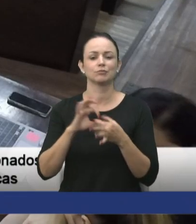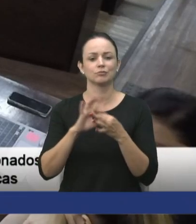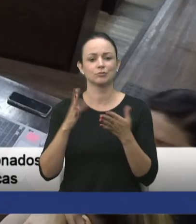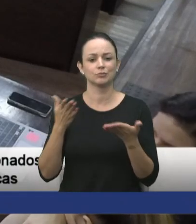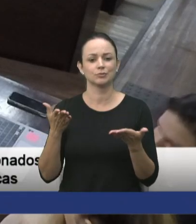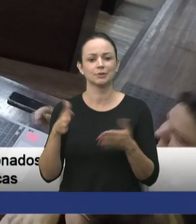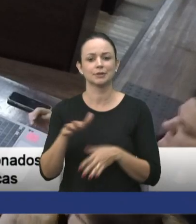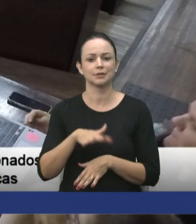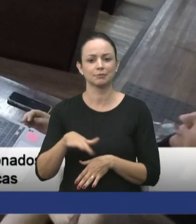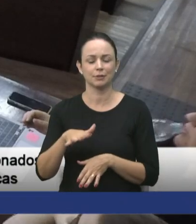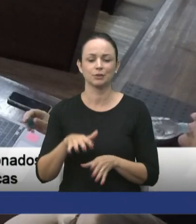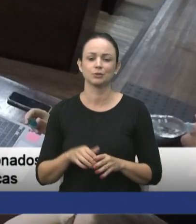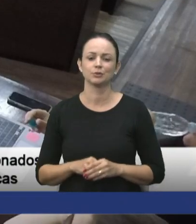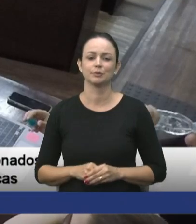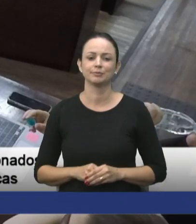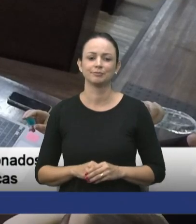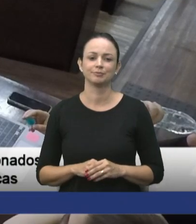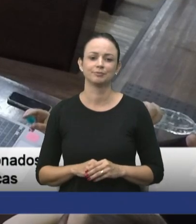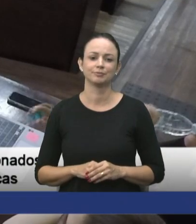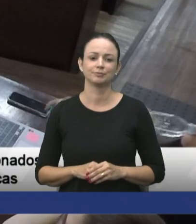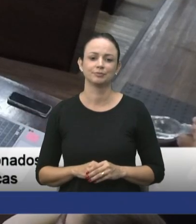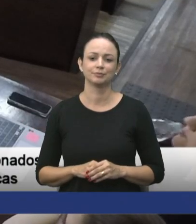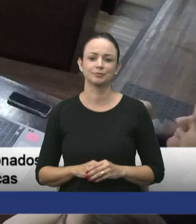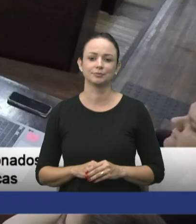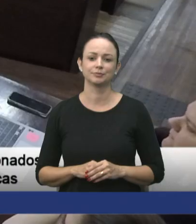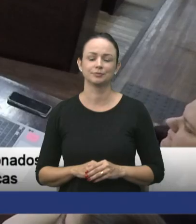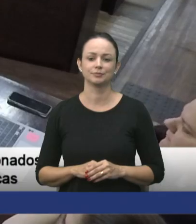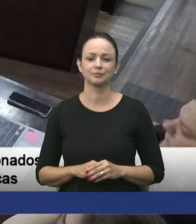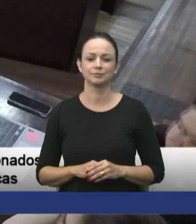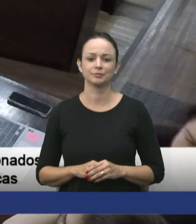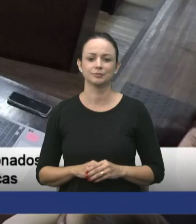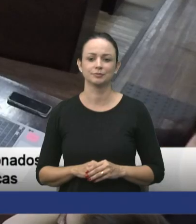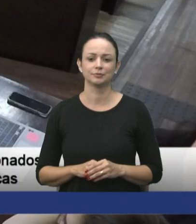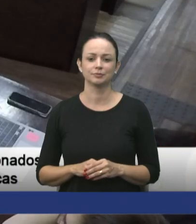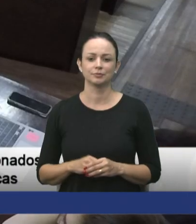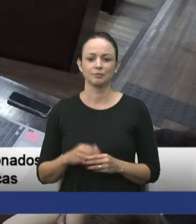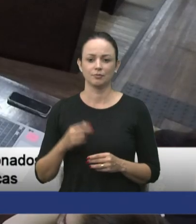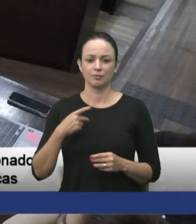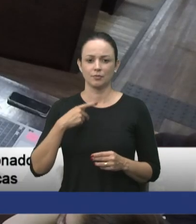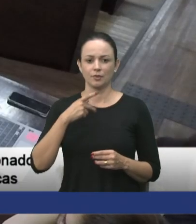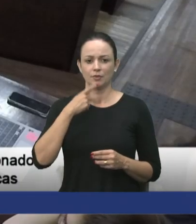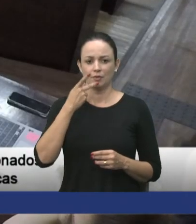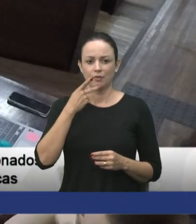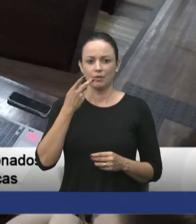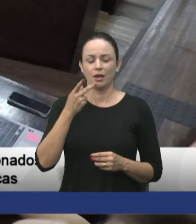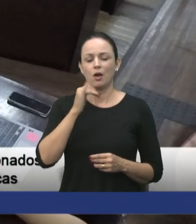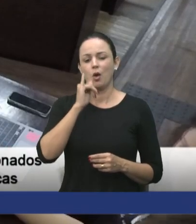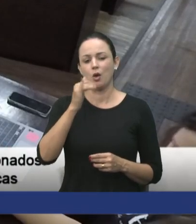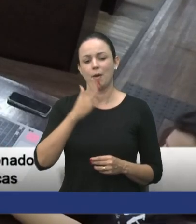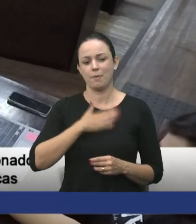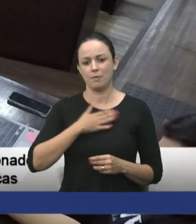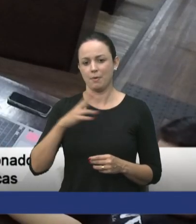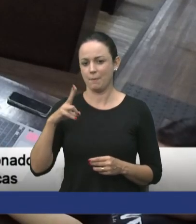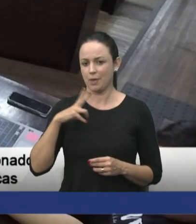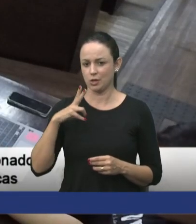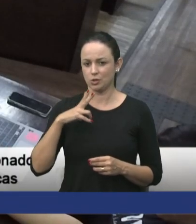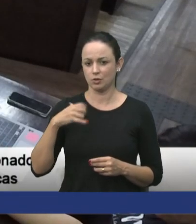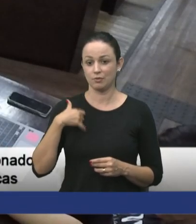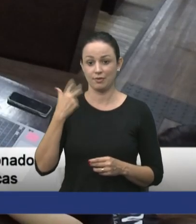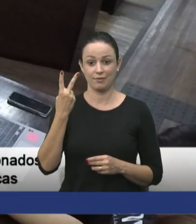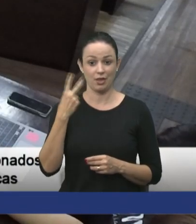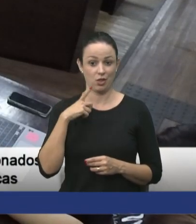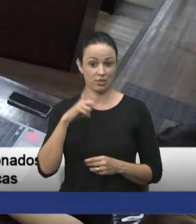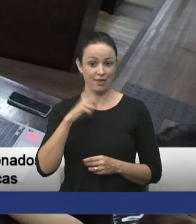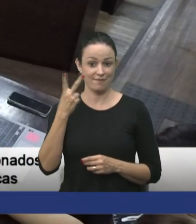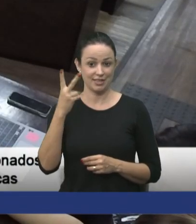esse espaço. Eu vou fazer um relato pessoal, né? Eu tenho 25 anos de